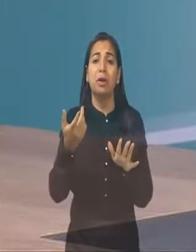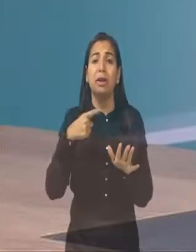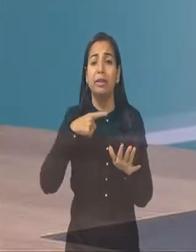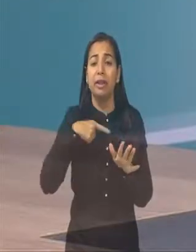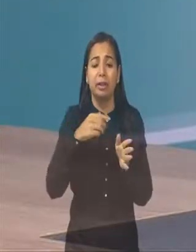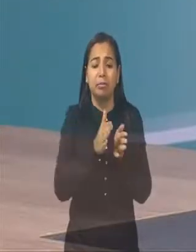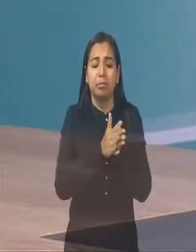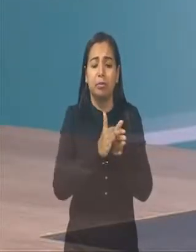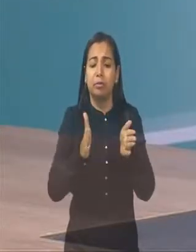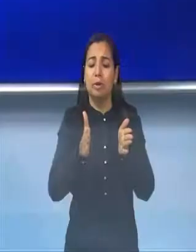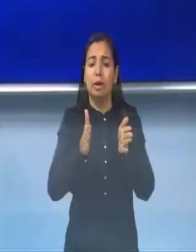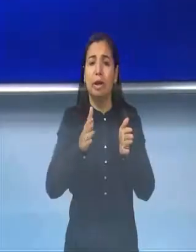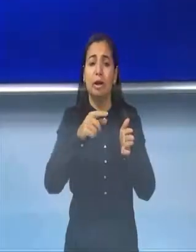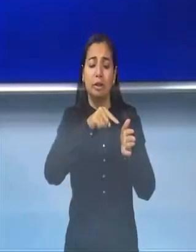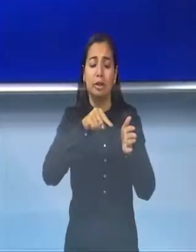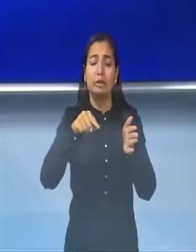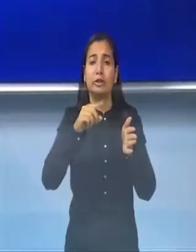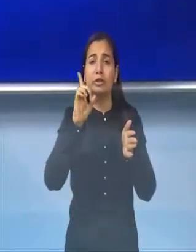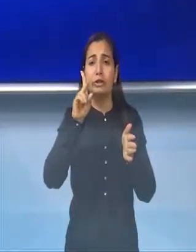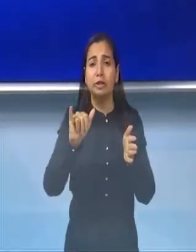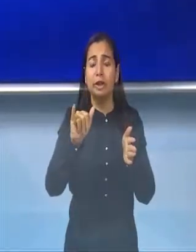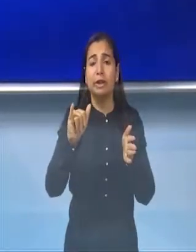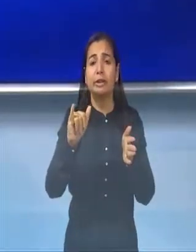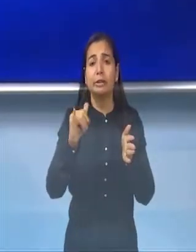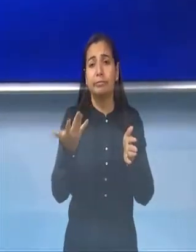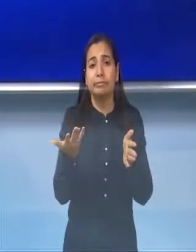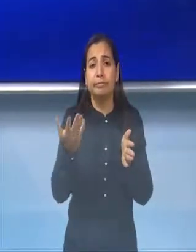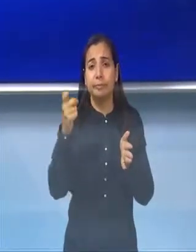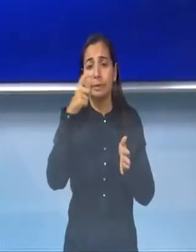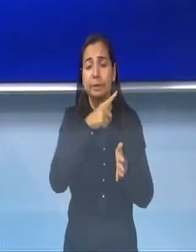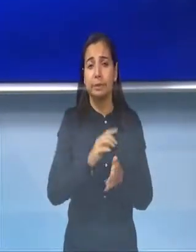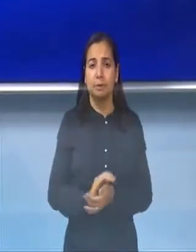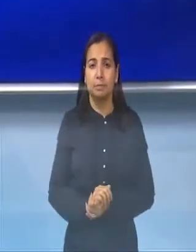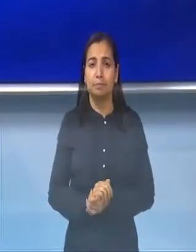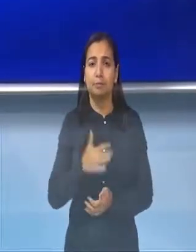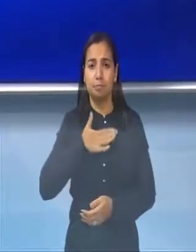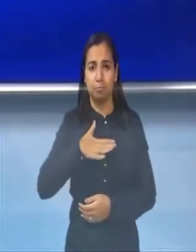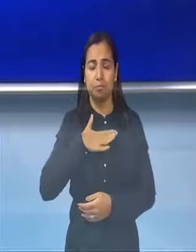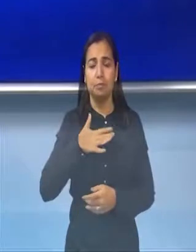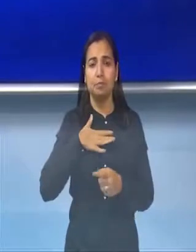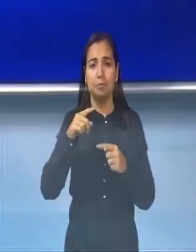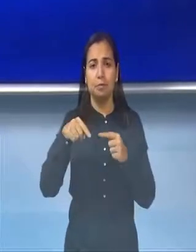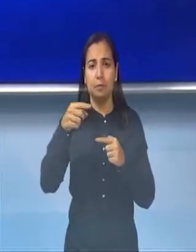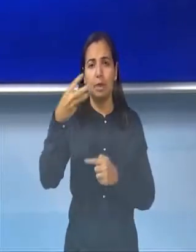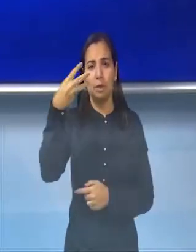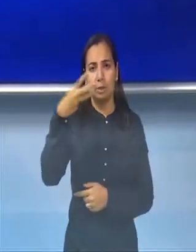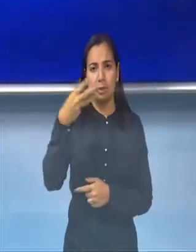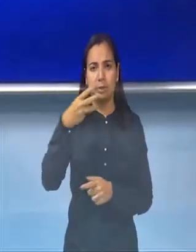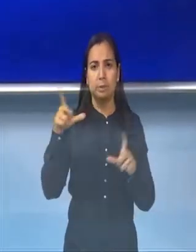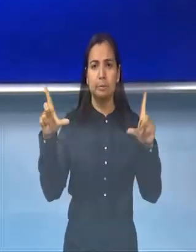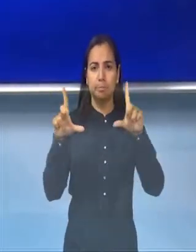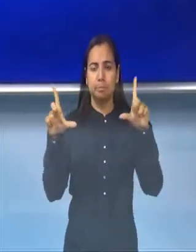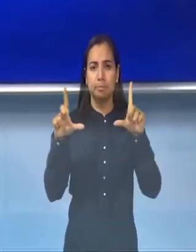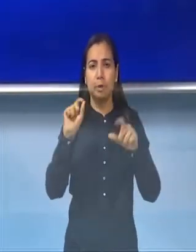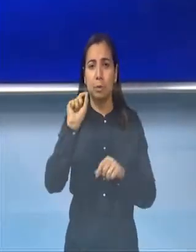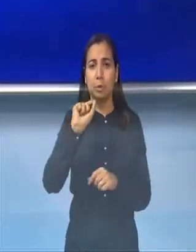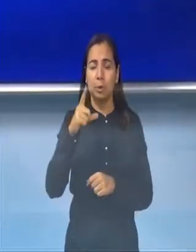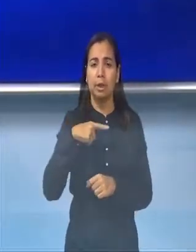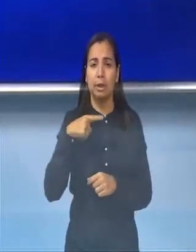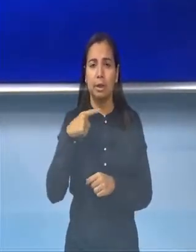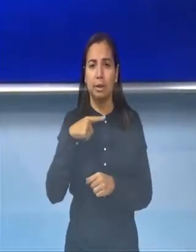de duração. Eu vou fazer mais um intervalo, e quando voltarmos para o terceiro bloco, que agora foi